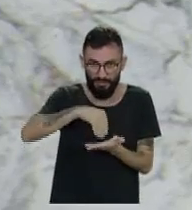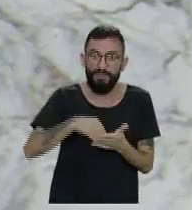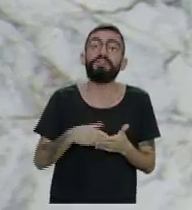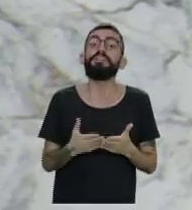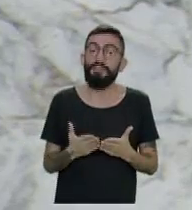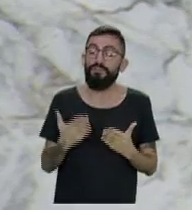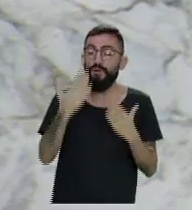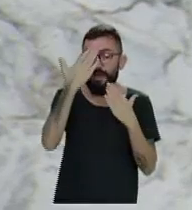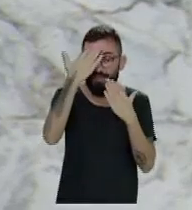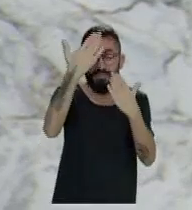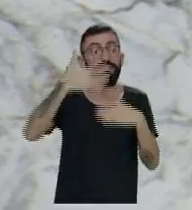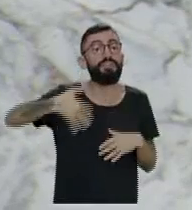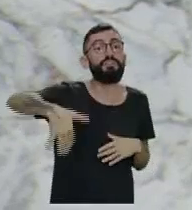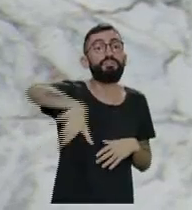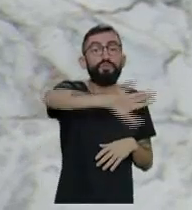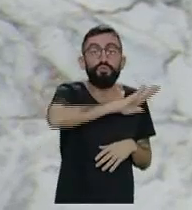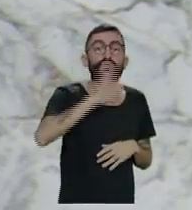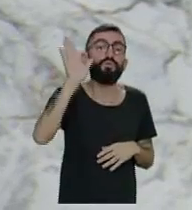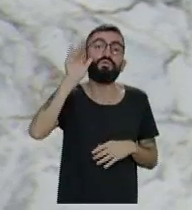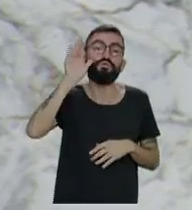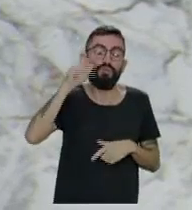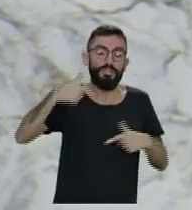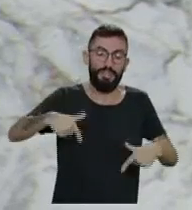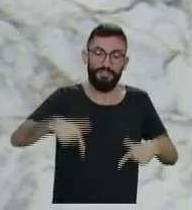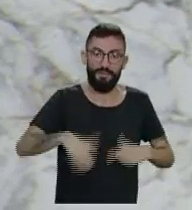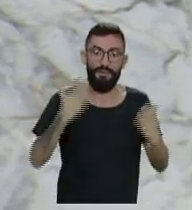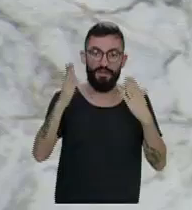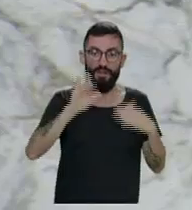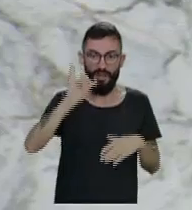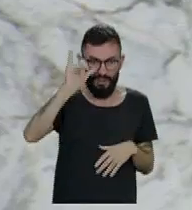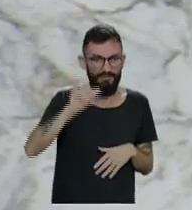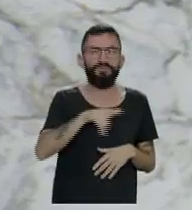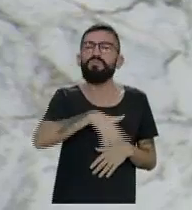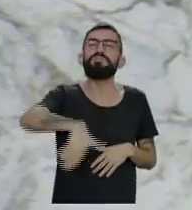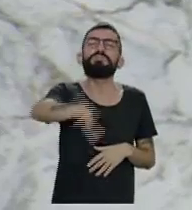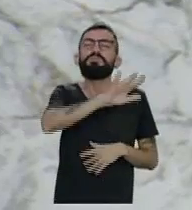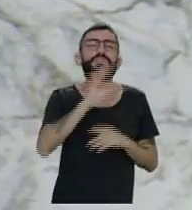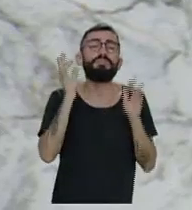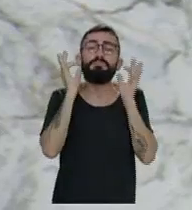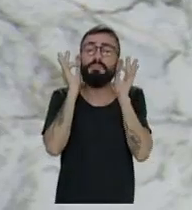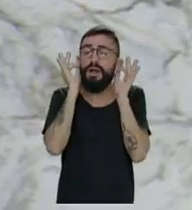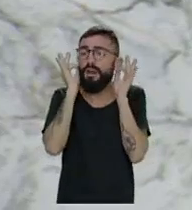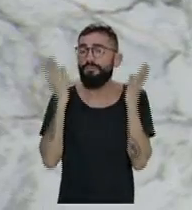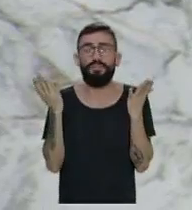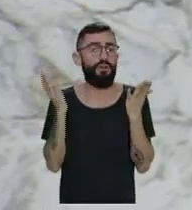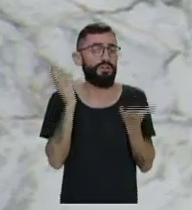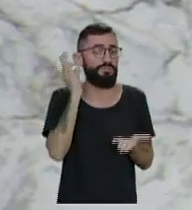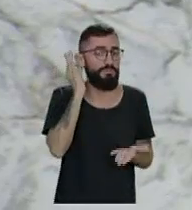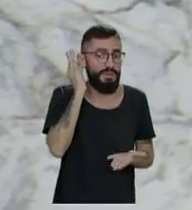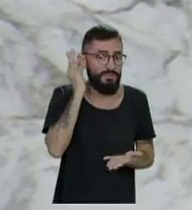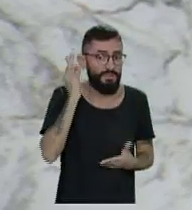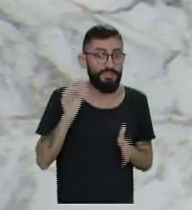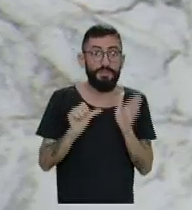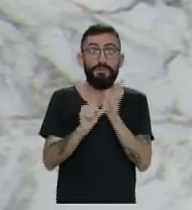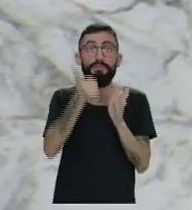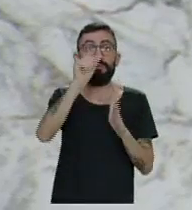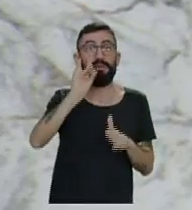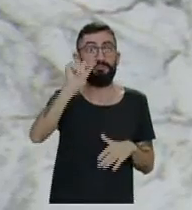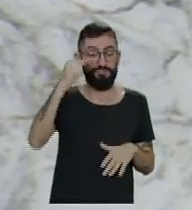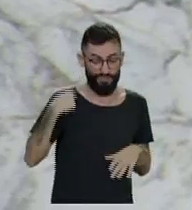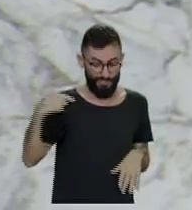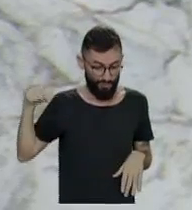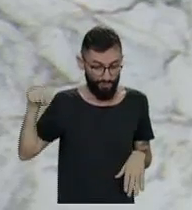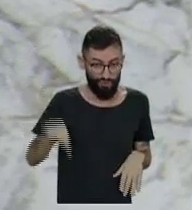agradecer todos os funcionários aqui dessa casa vocês são maravilhosos vocês são maravilhosos desde o primeiro dia que eu pisei nessa